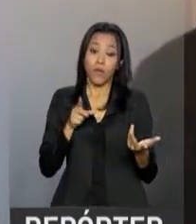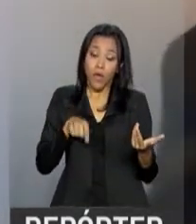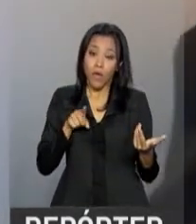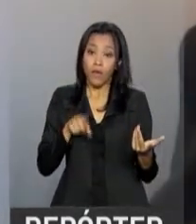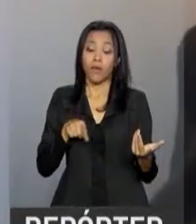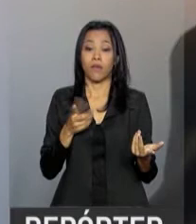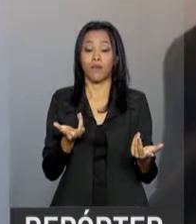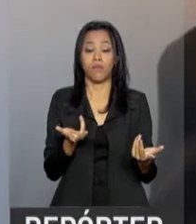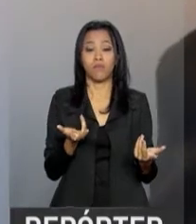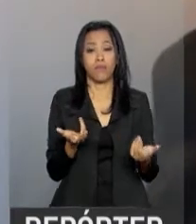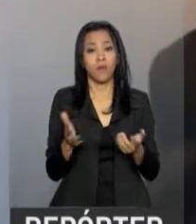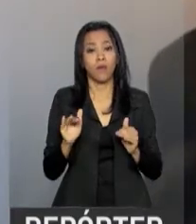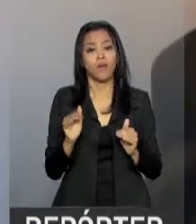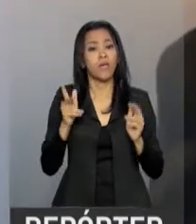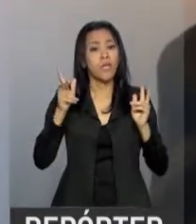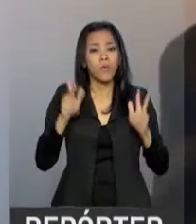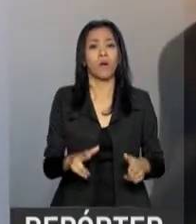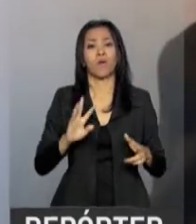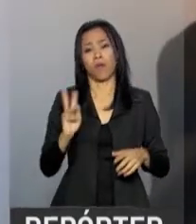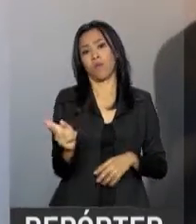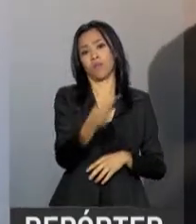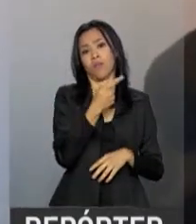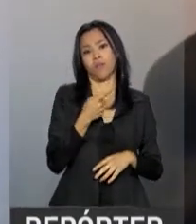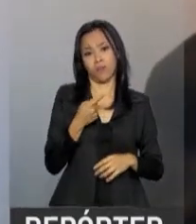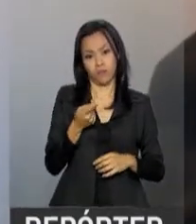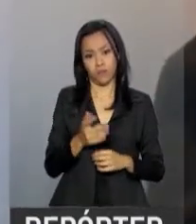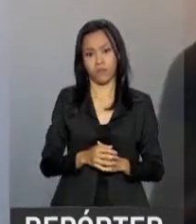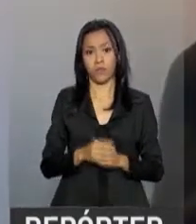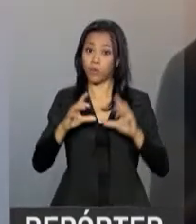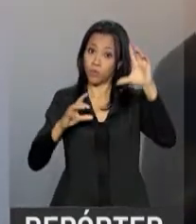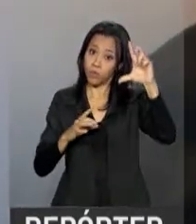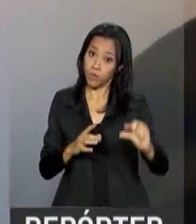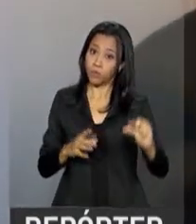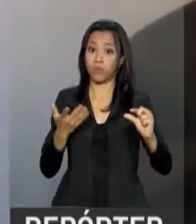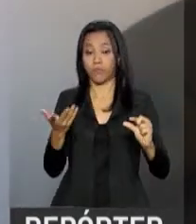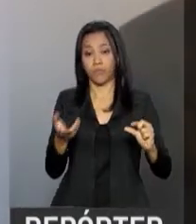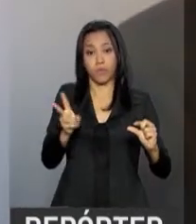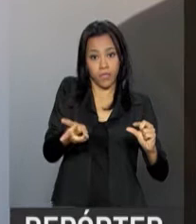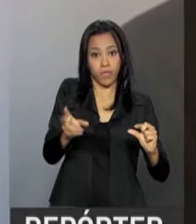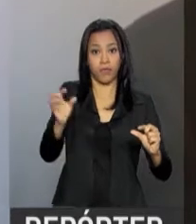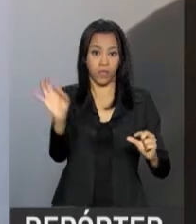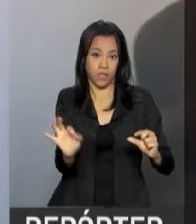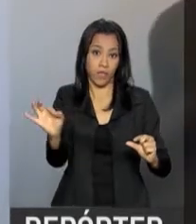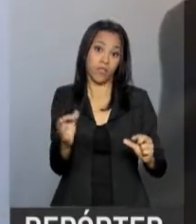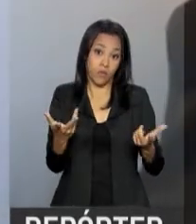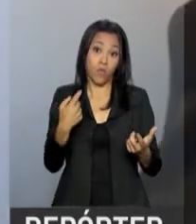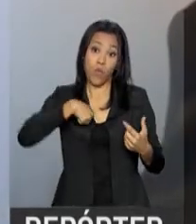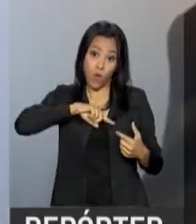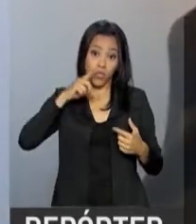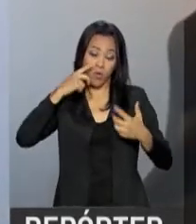processo quando o preço do petróleo nacional cai portanto estamos revisando isso